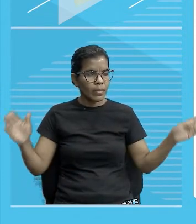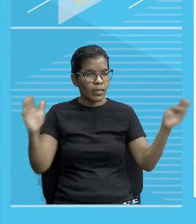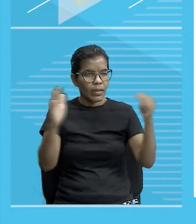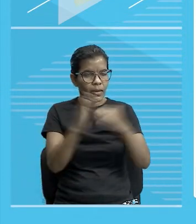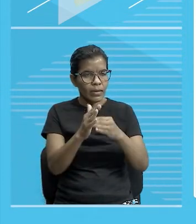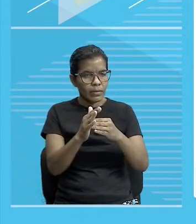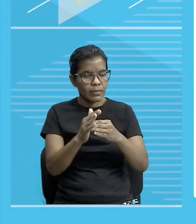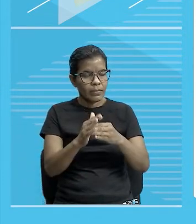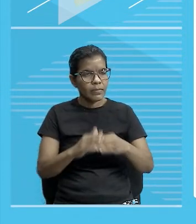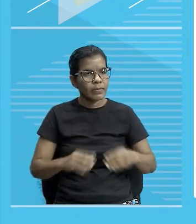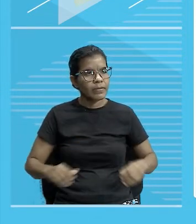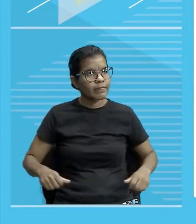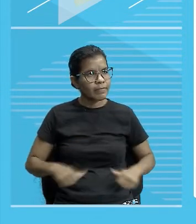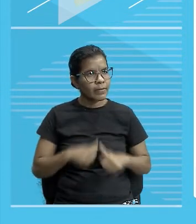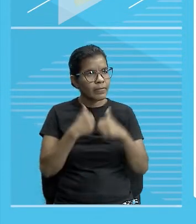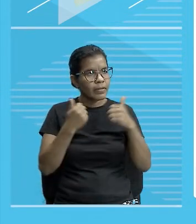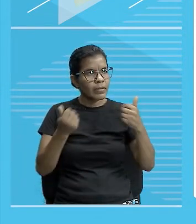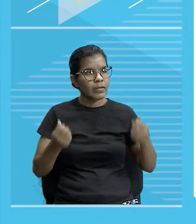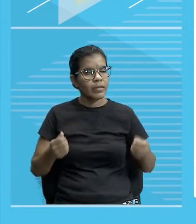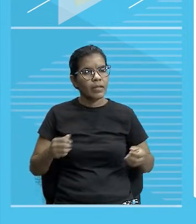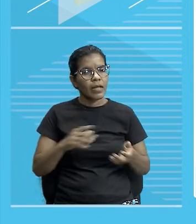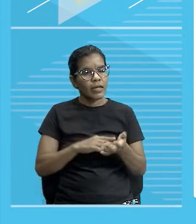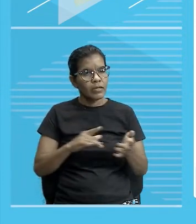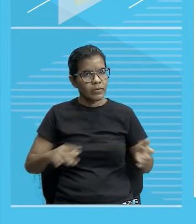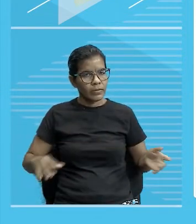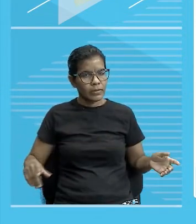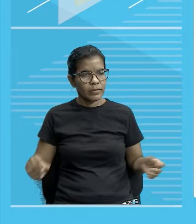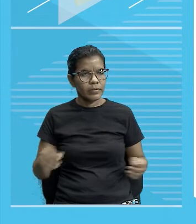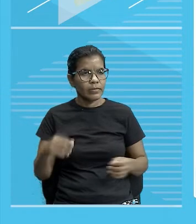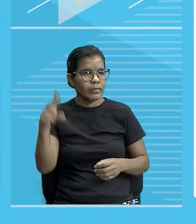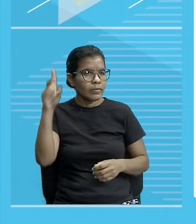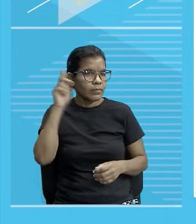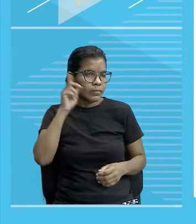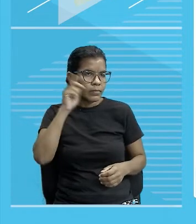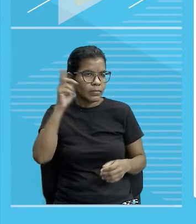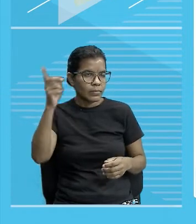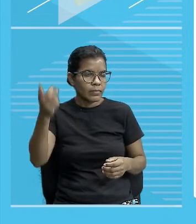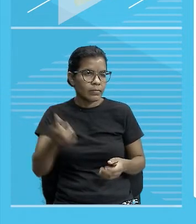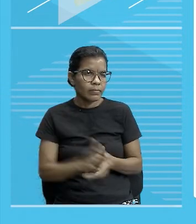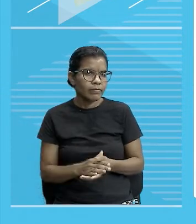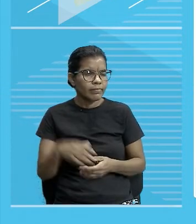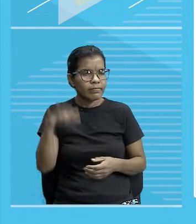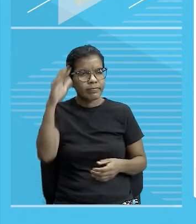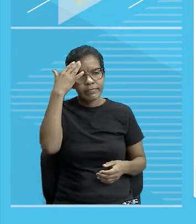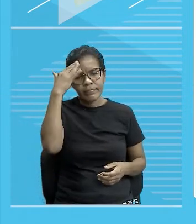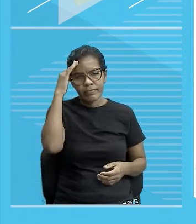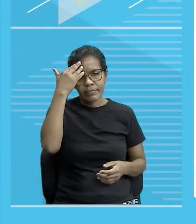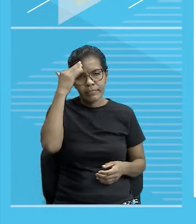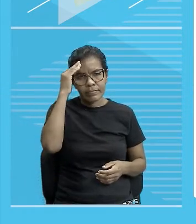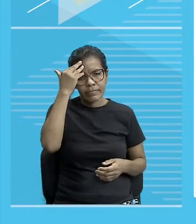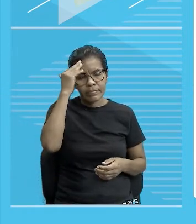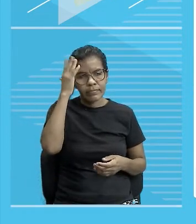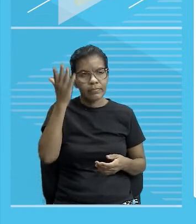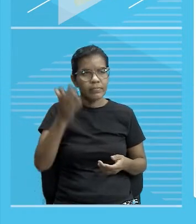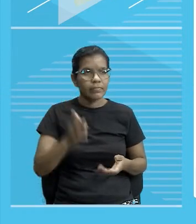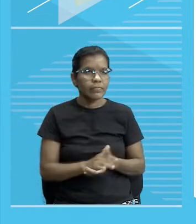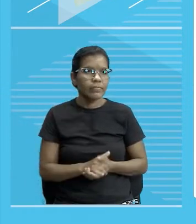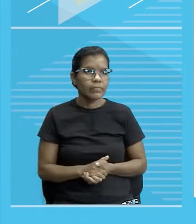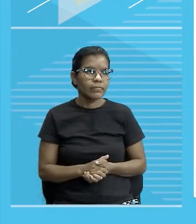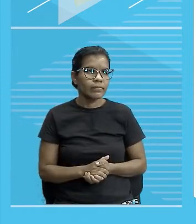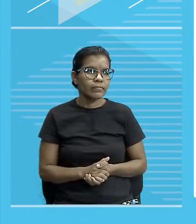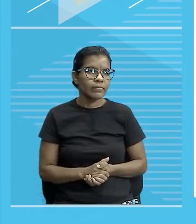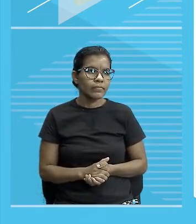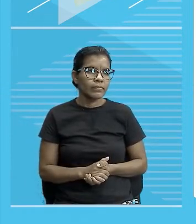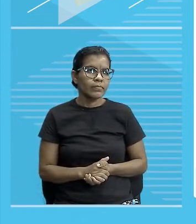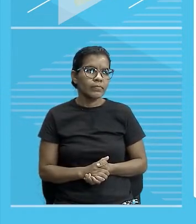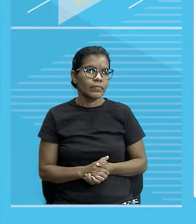e tarefas cor de dianas conseguiram compreender meus queridos alunos ou não